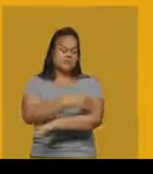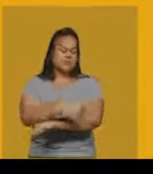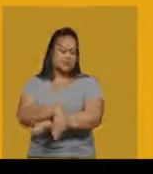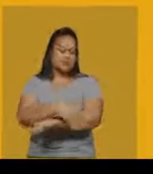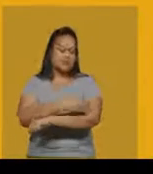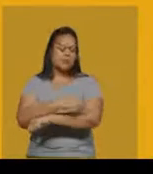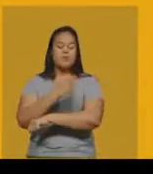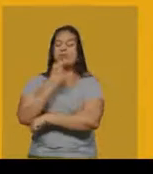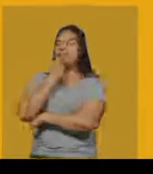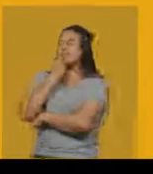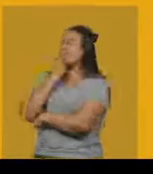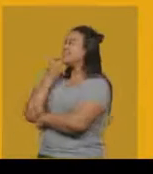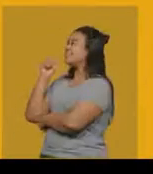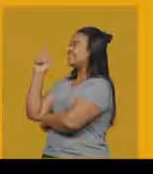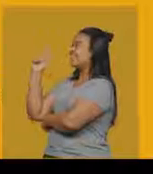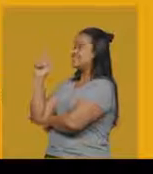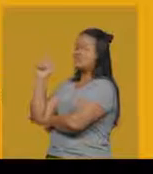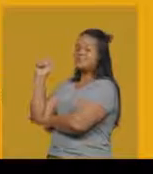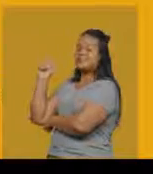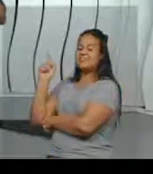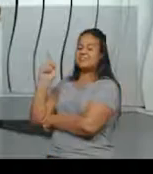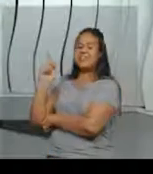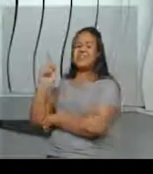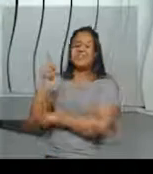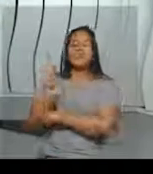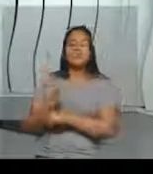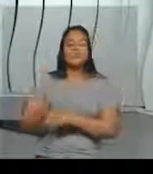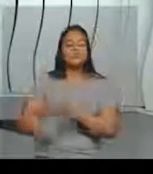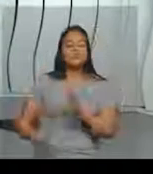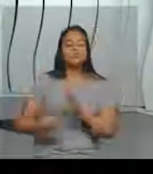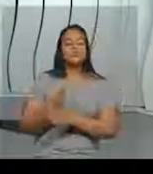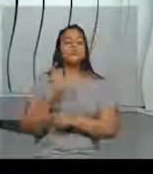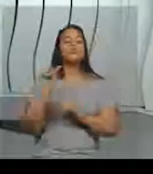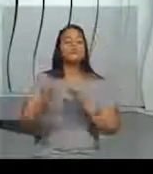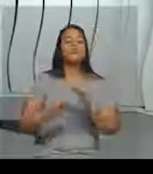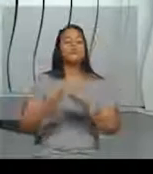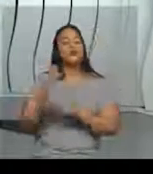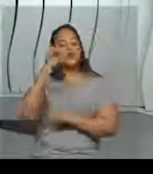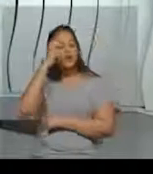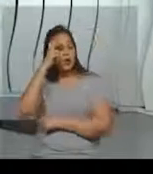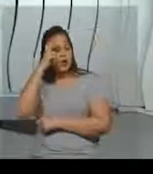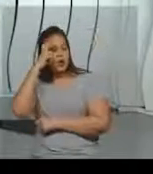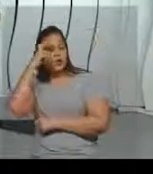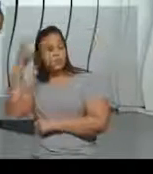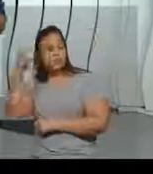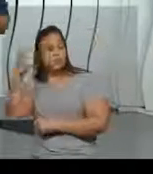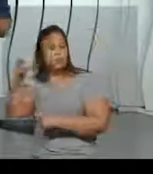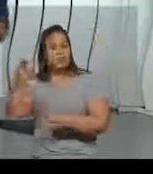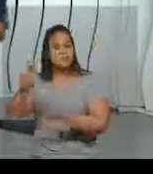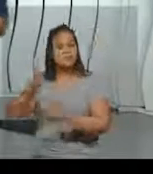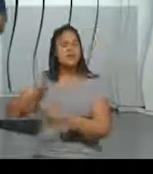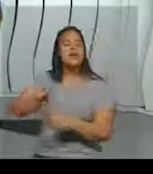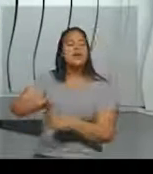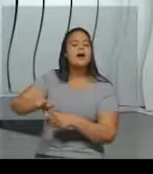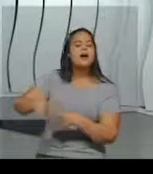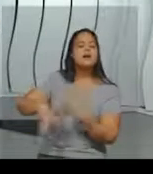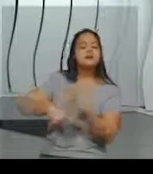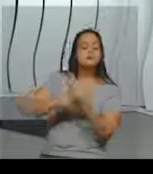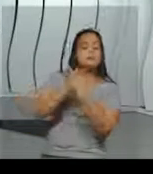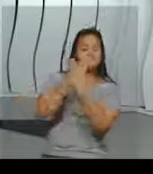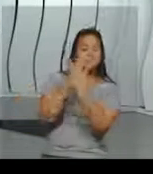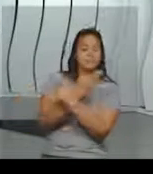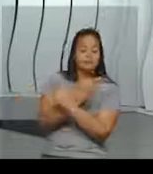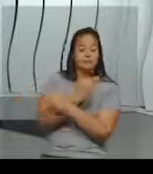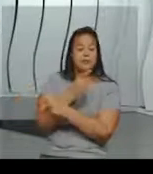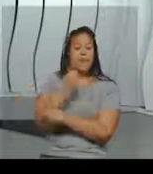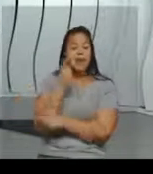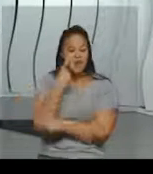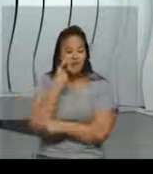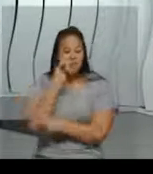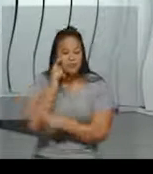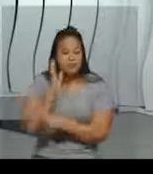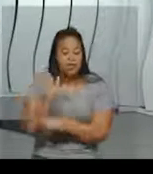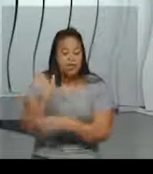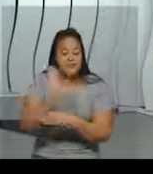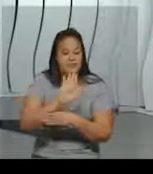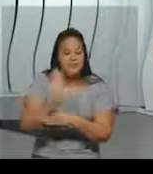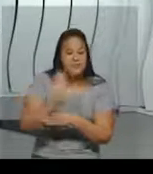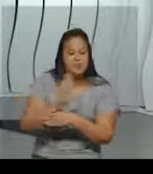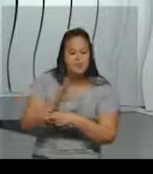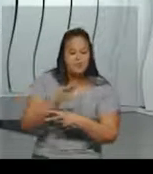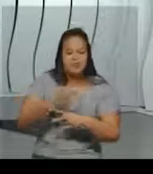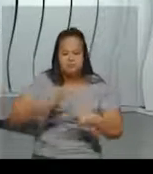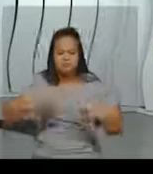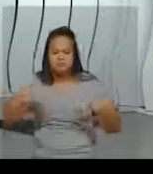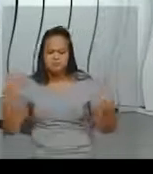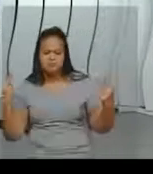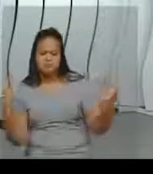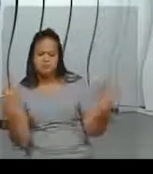deram origem à cultura hip hop. Ou seja, aquilo que aparece em filme, né, de disputa de dança, de passinho, é algo